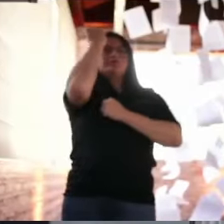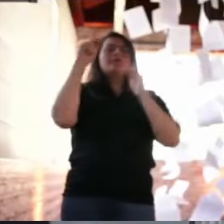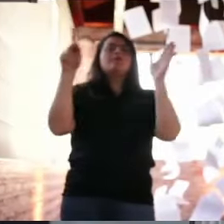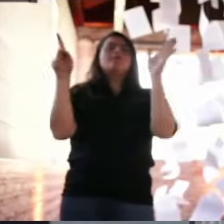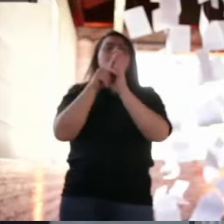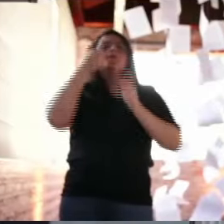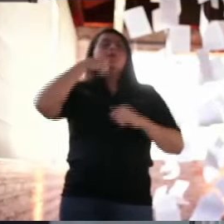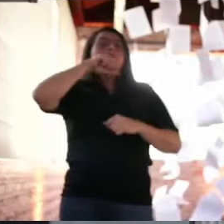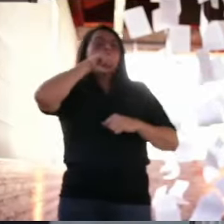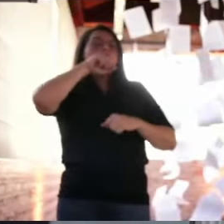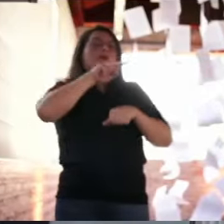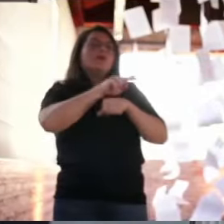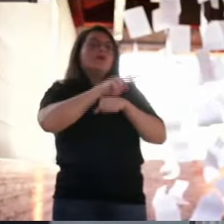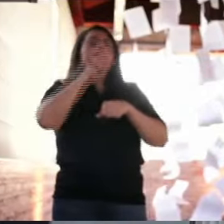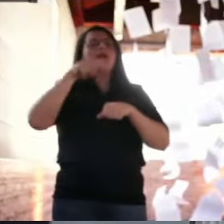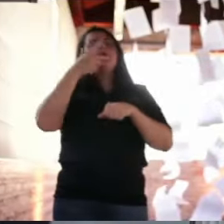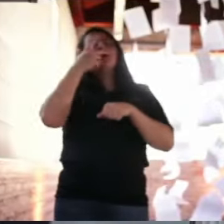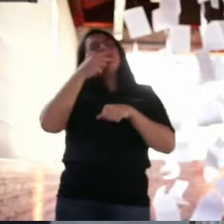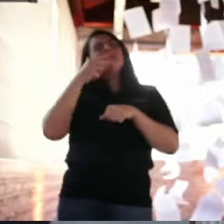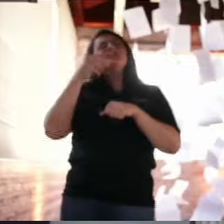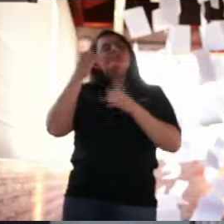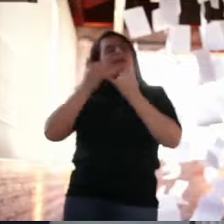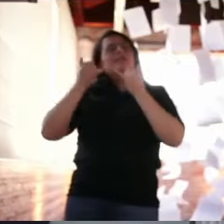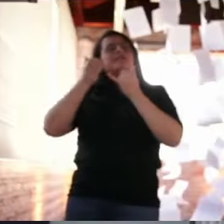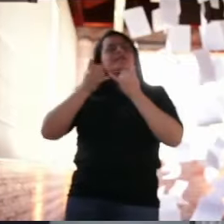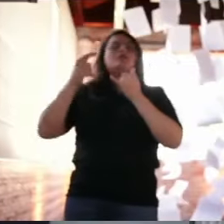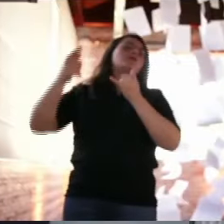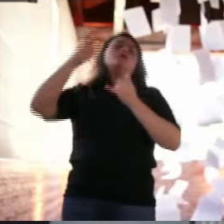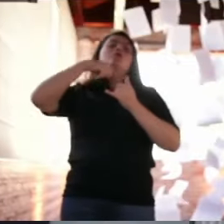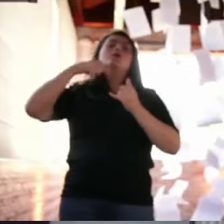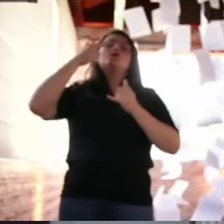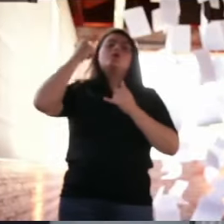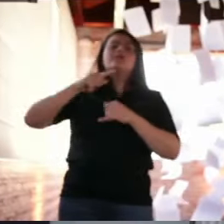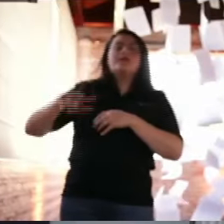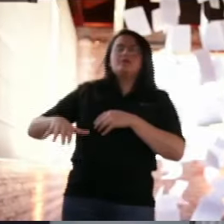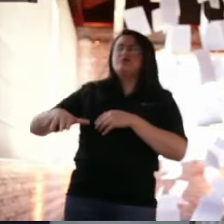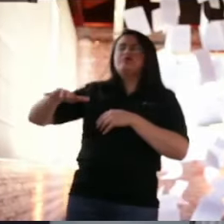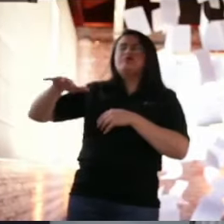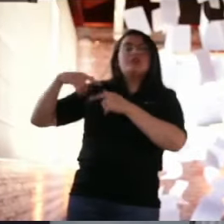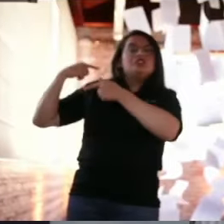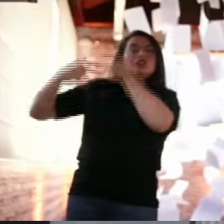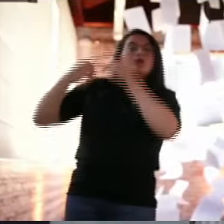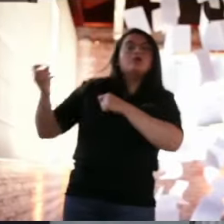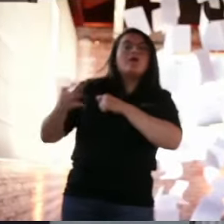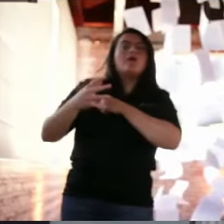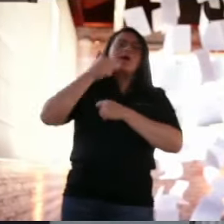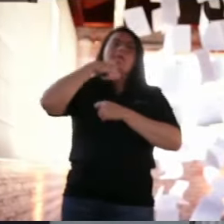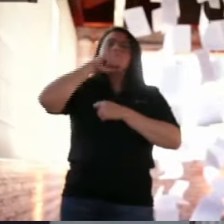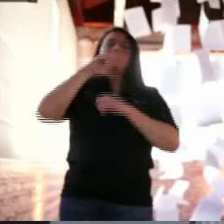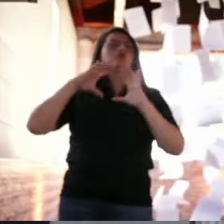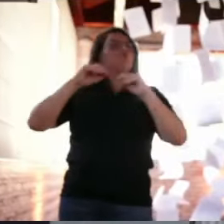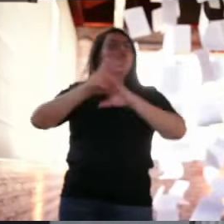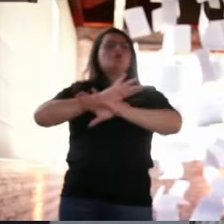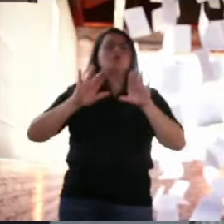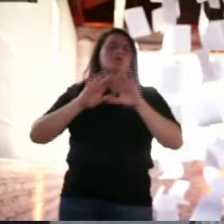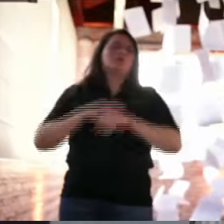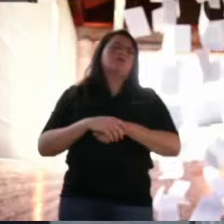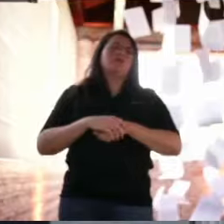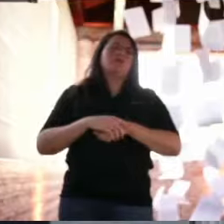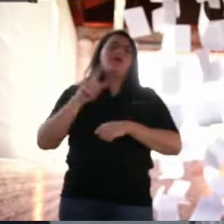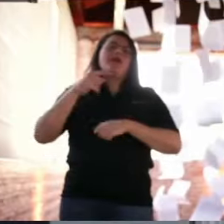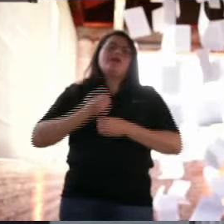né que são que dão a ideia de que para que a gente cria uma nova geração a mãe é tudo né uma expressão que